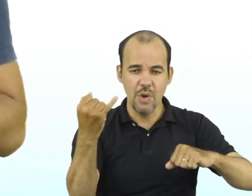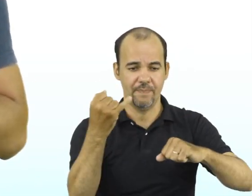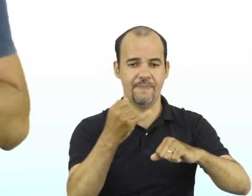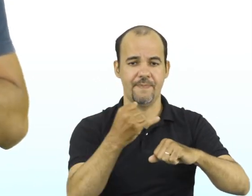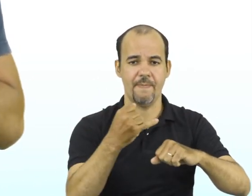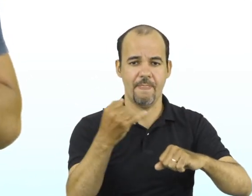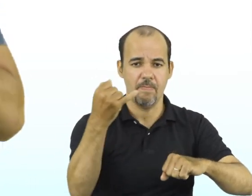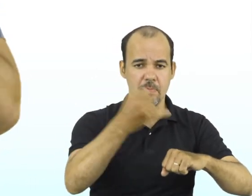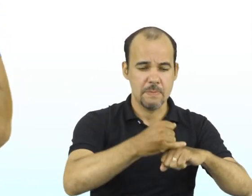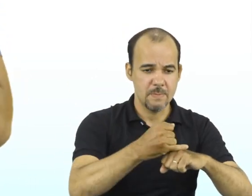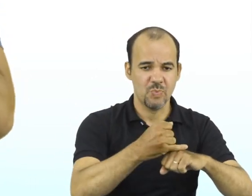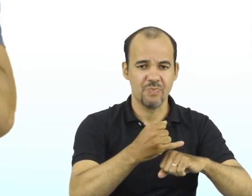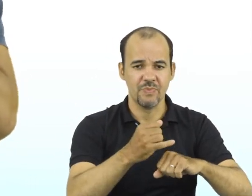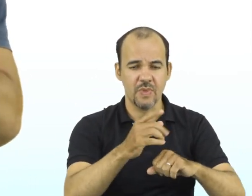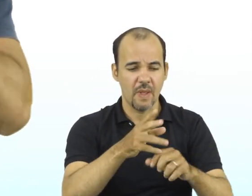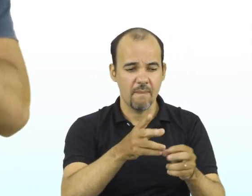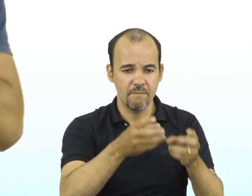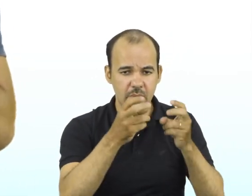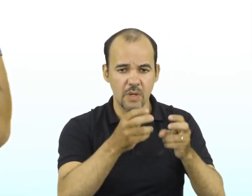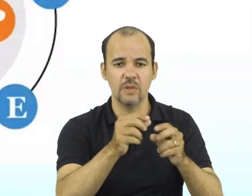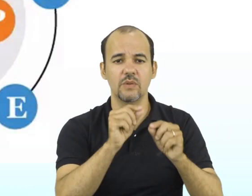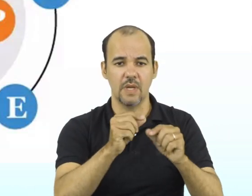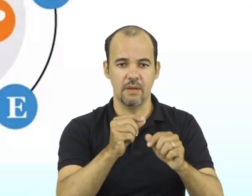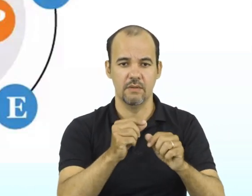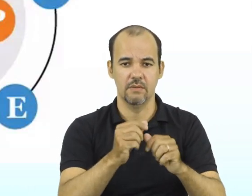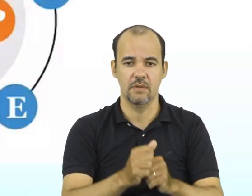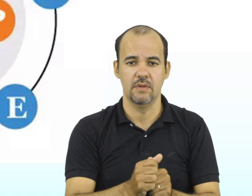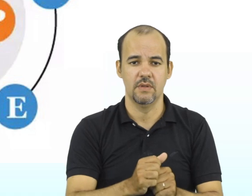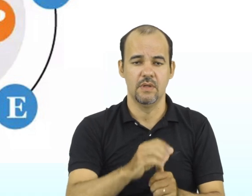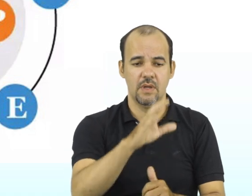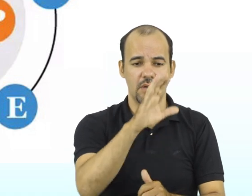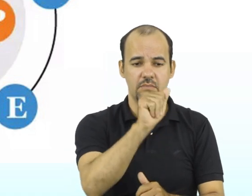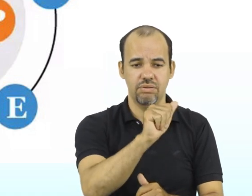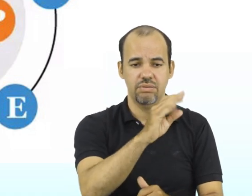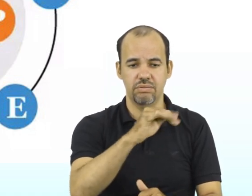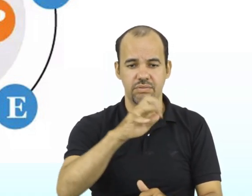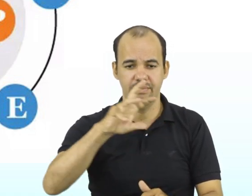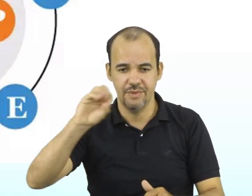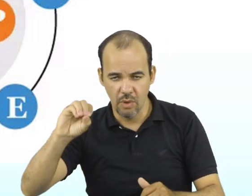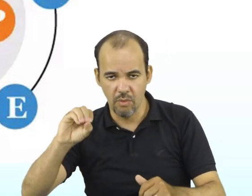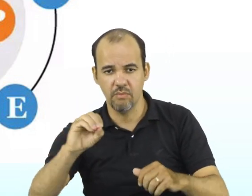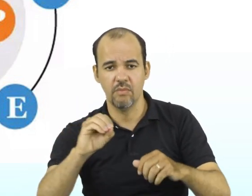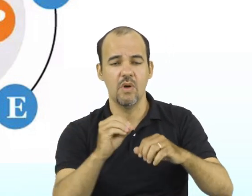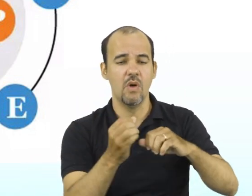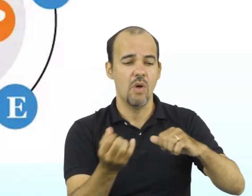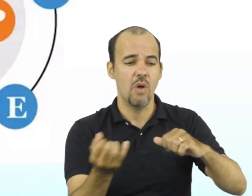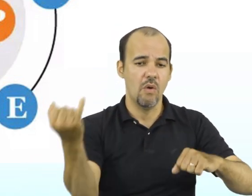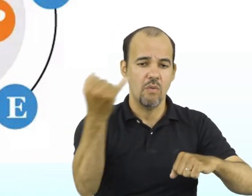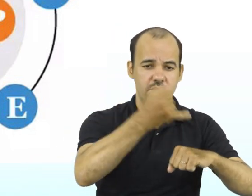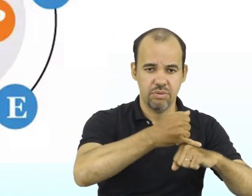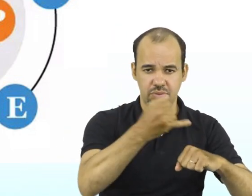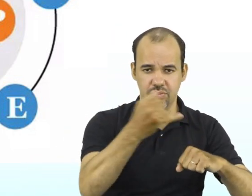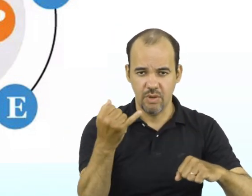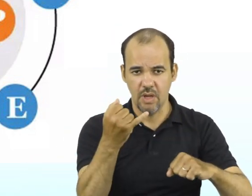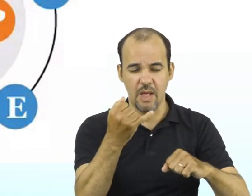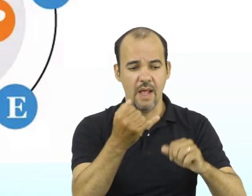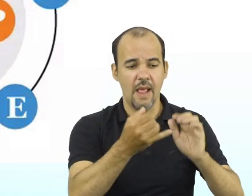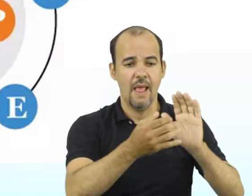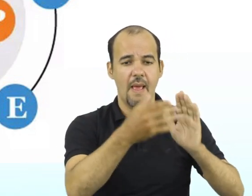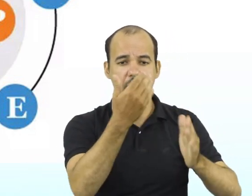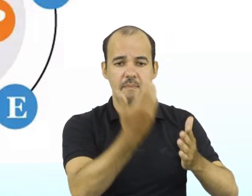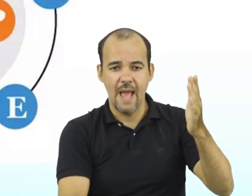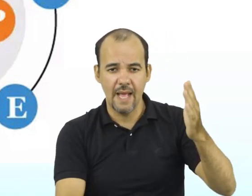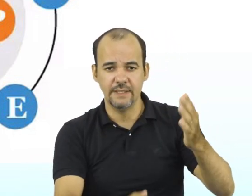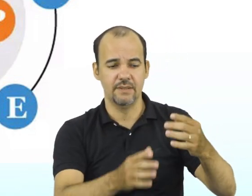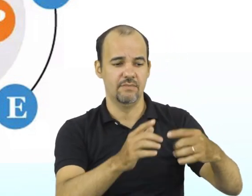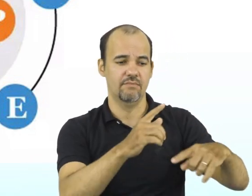vai ter que observar isso aqui. O íon chamado cátion, ele perde elétron, fica positivo.